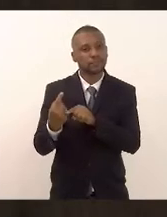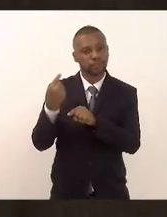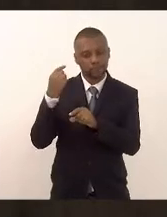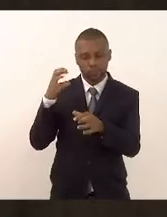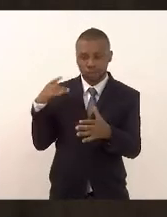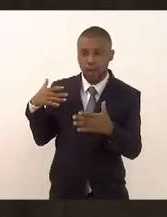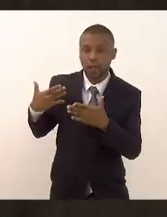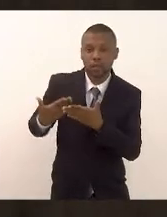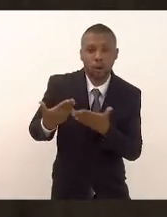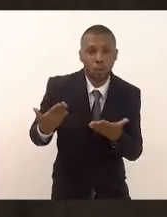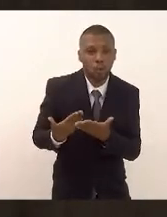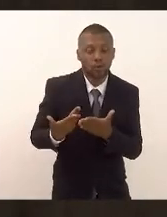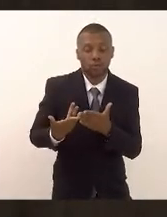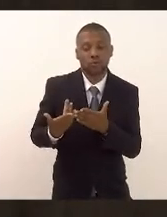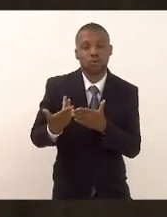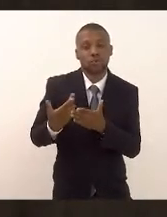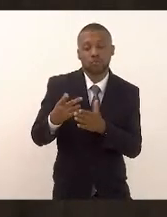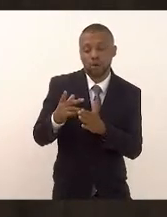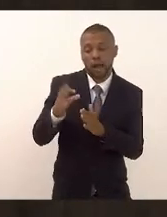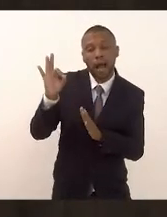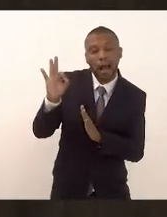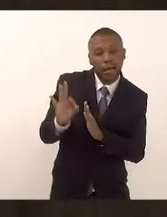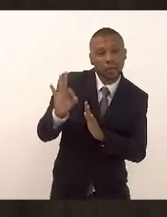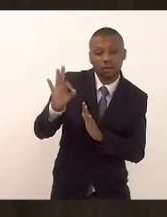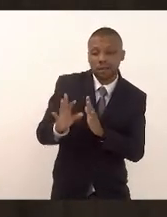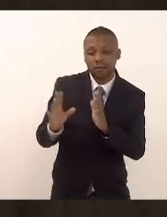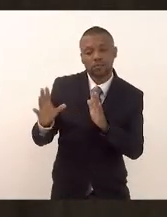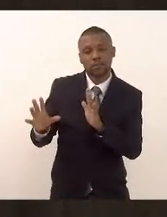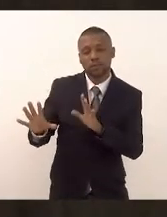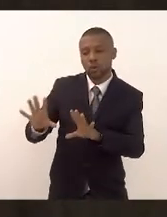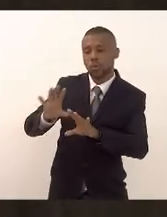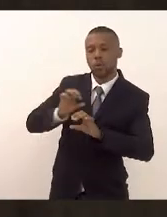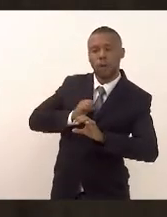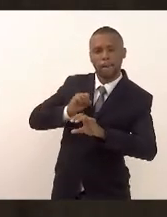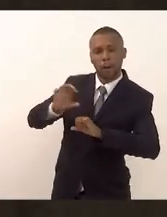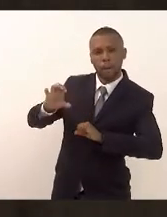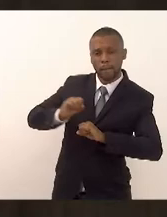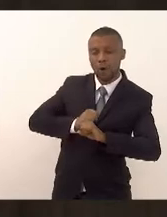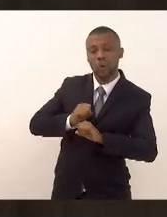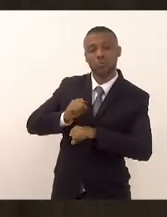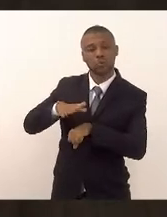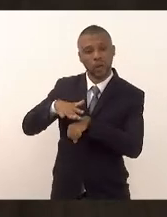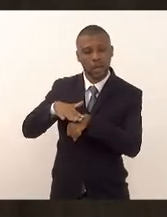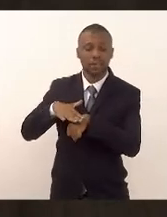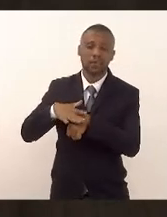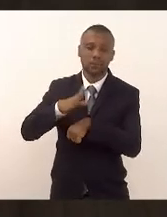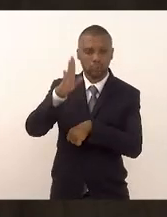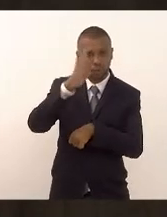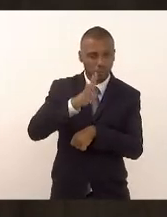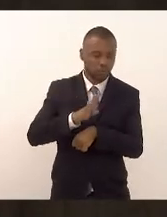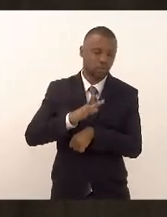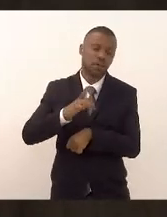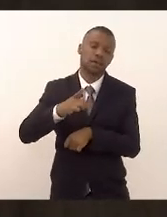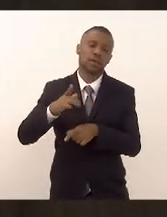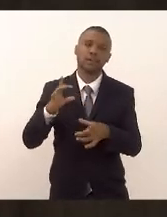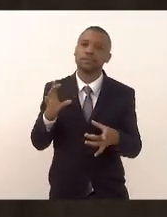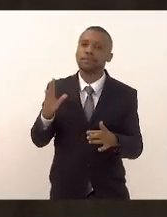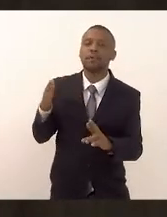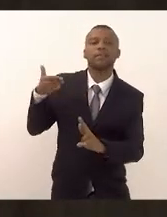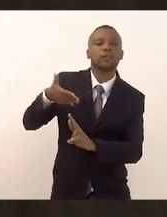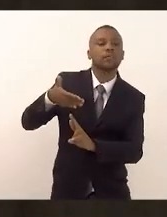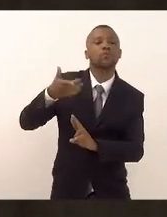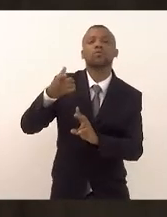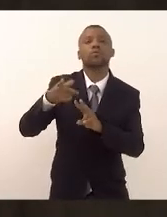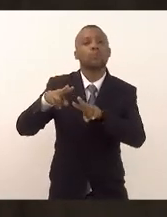de casos de tuberculose no Brasil. E a isso devemos as questões do desemprego, as questões da desigualdade